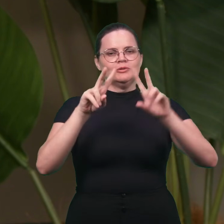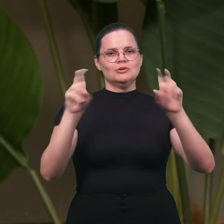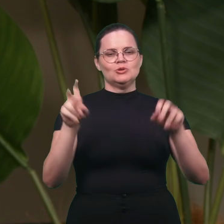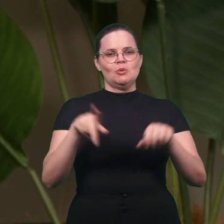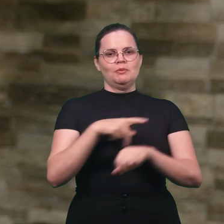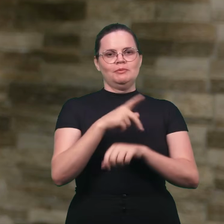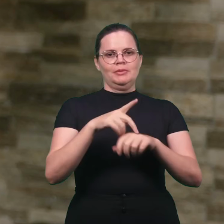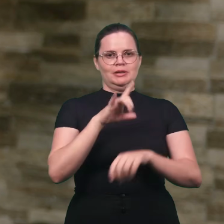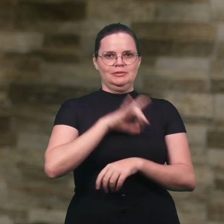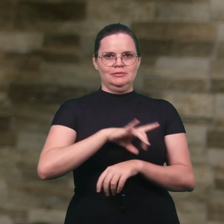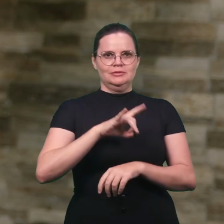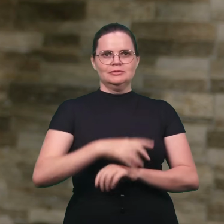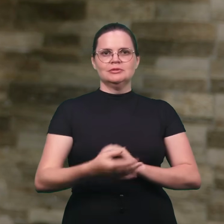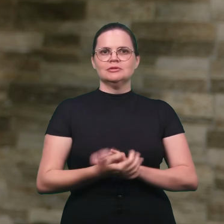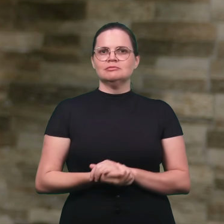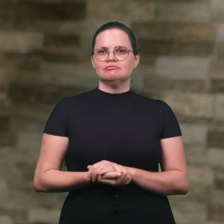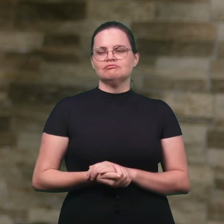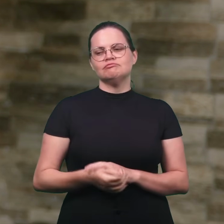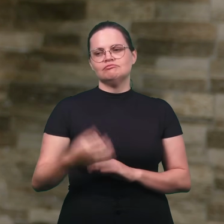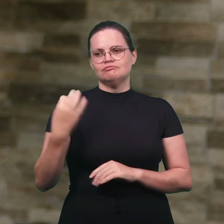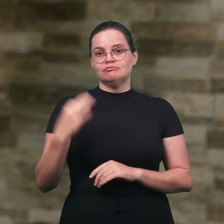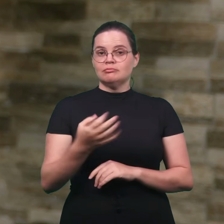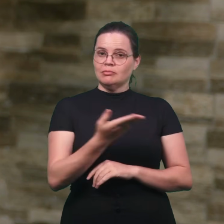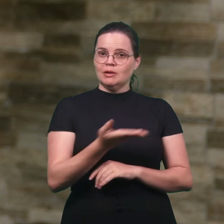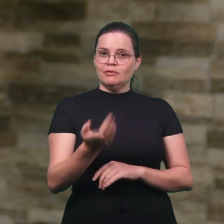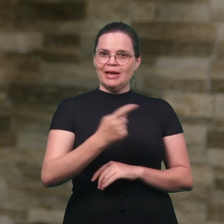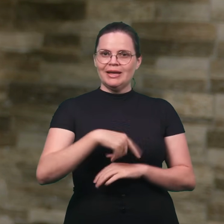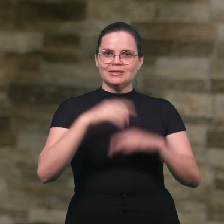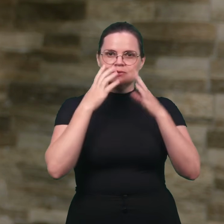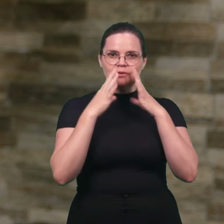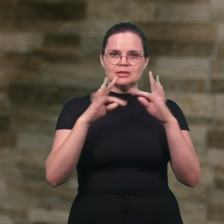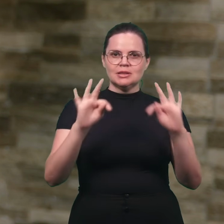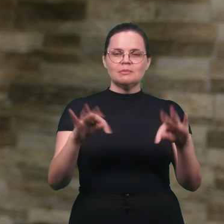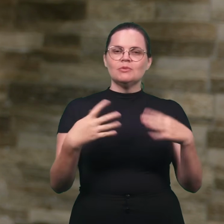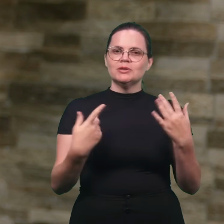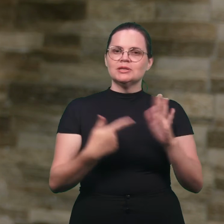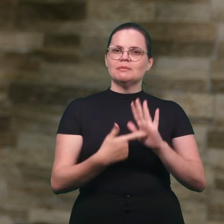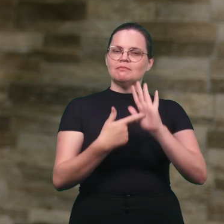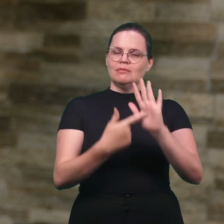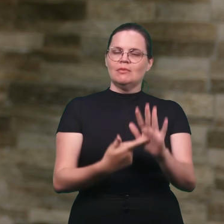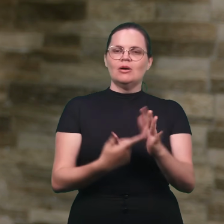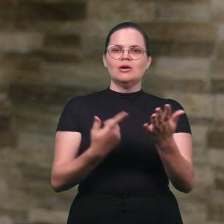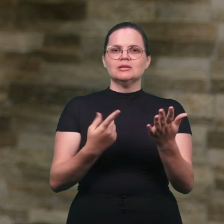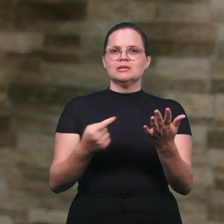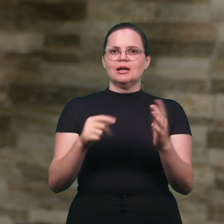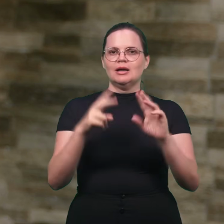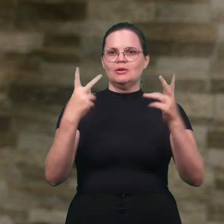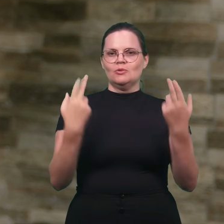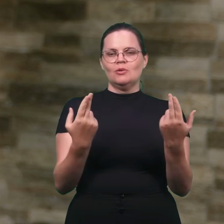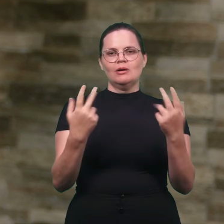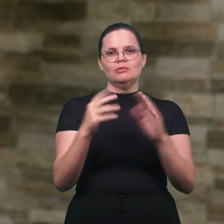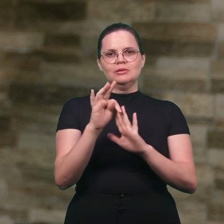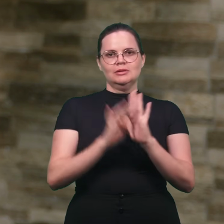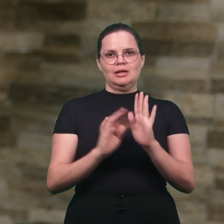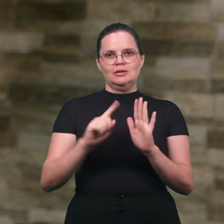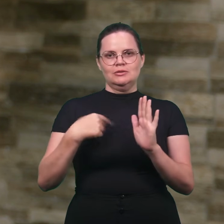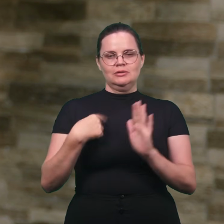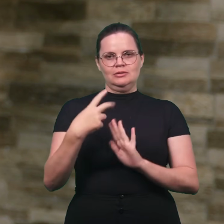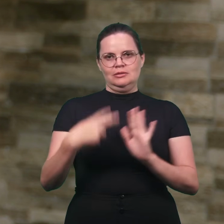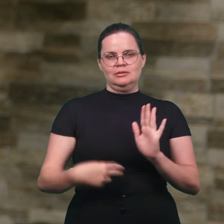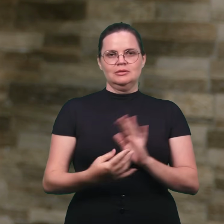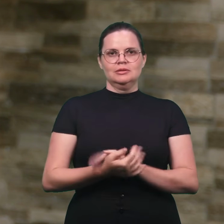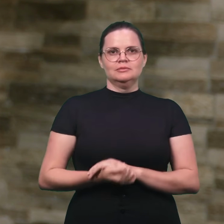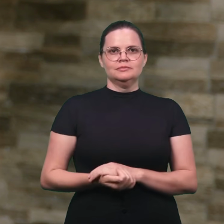Chile, né, pastor? Muito bem escolhido. Eles são esse grande exemplo do tema, né, e do texto que nós lemos. Sempre